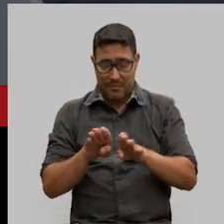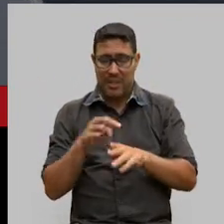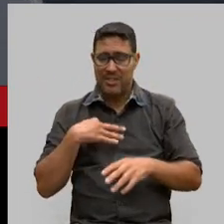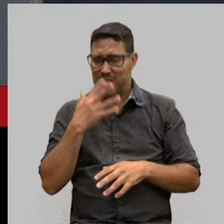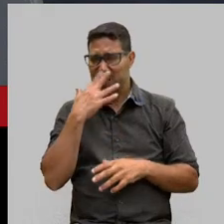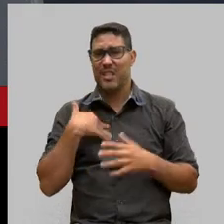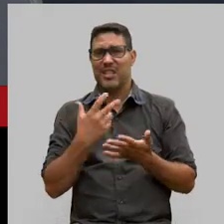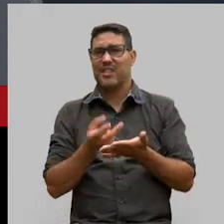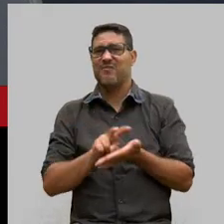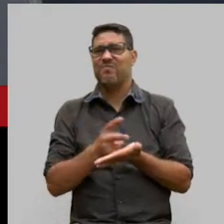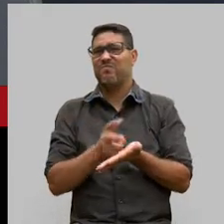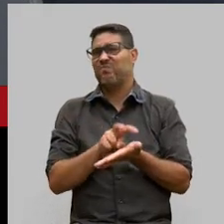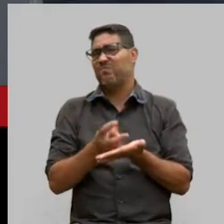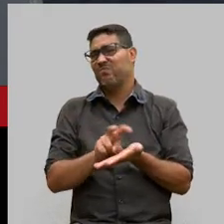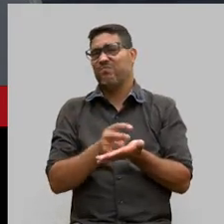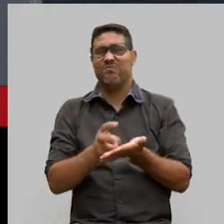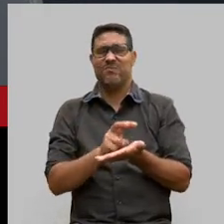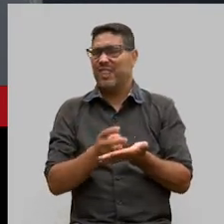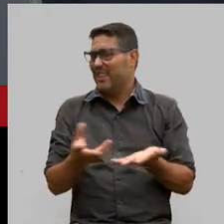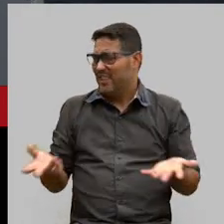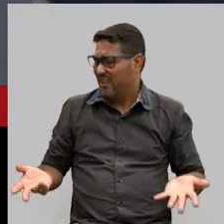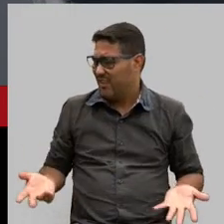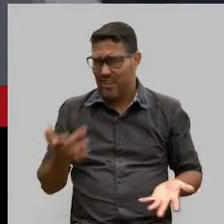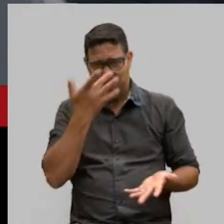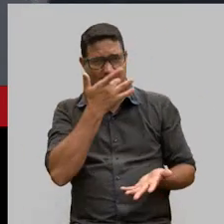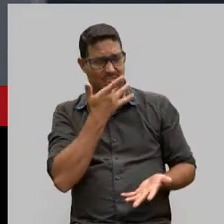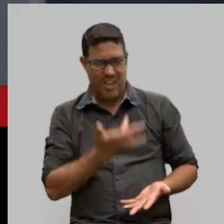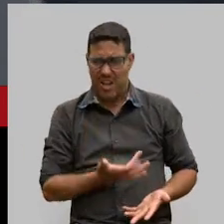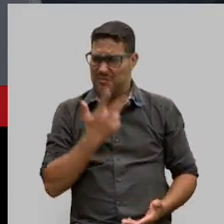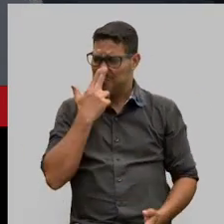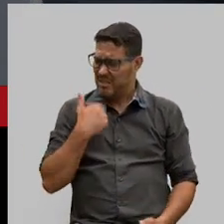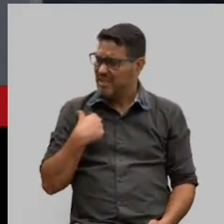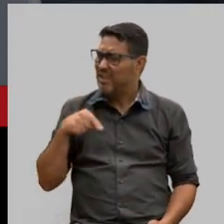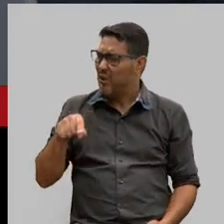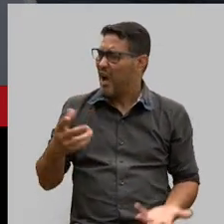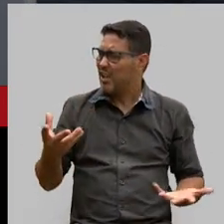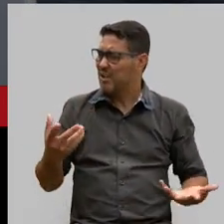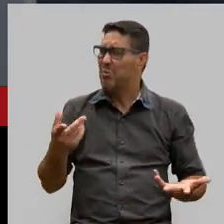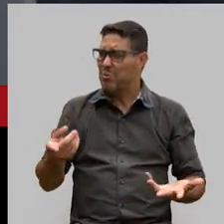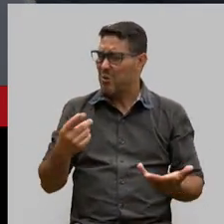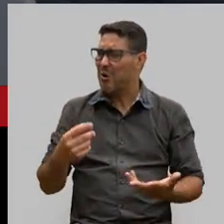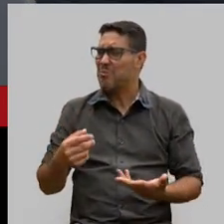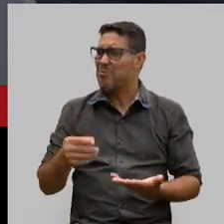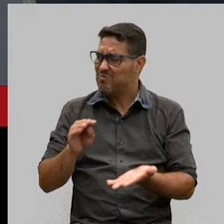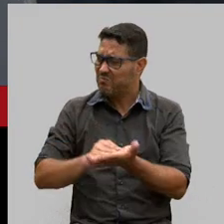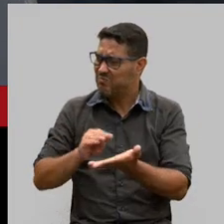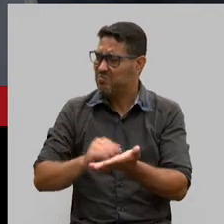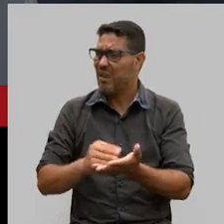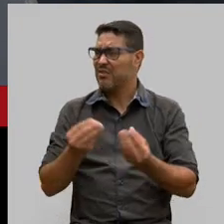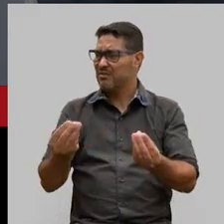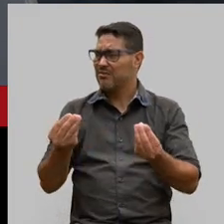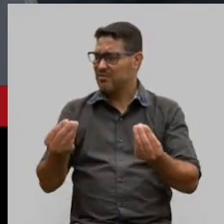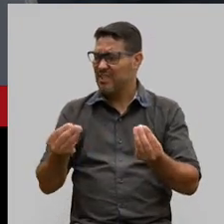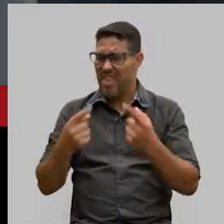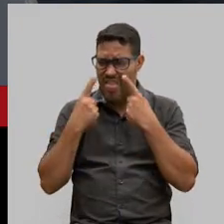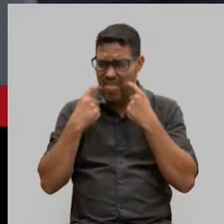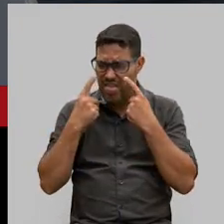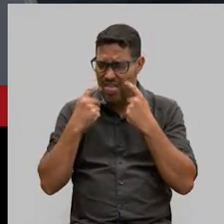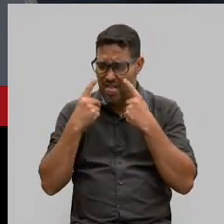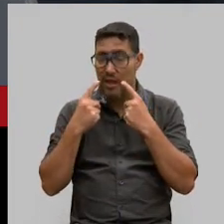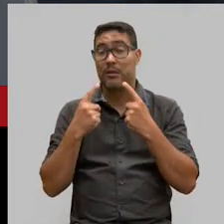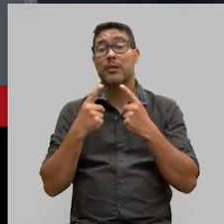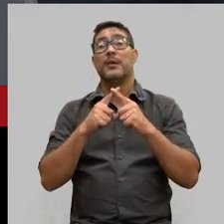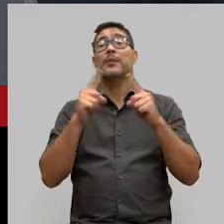ninguém entende as pessoas às vezes falam ali Nossa que menino birrento Nossa que Menino Chorão eh mas isso tem a